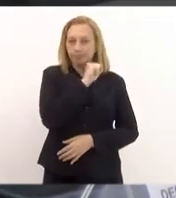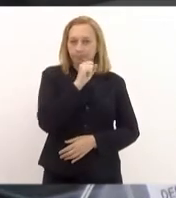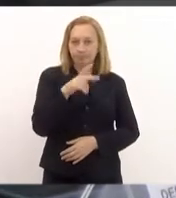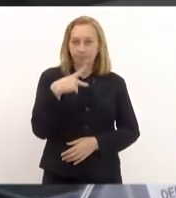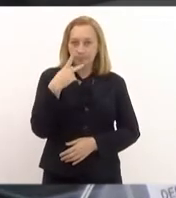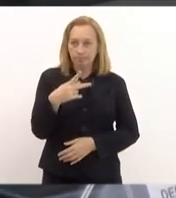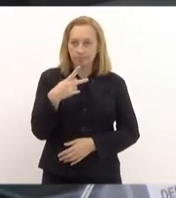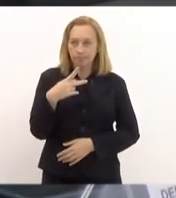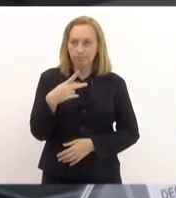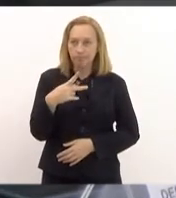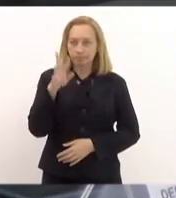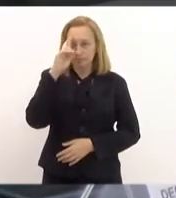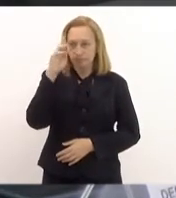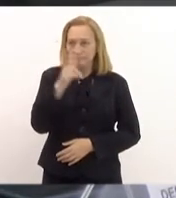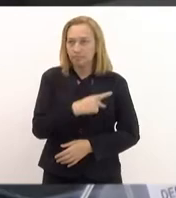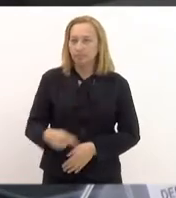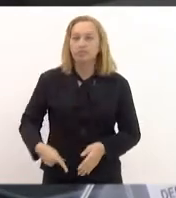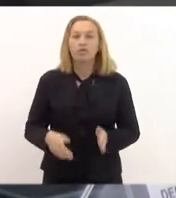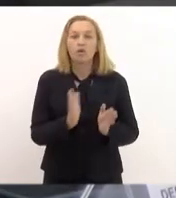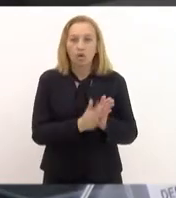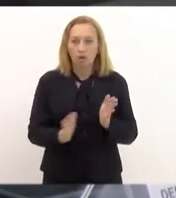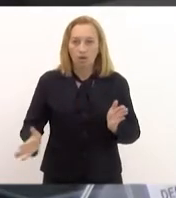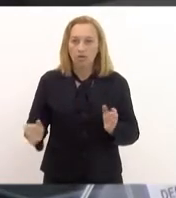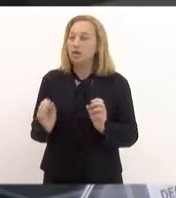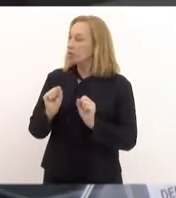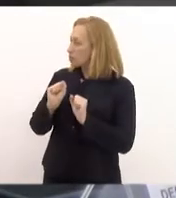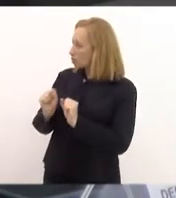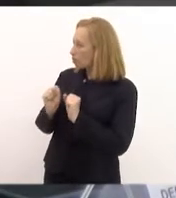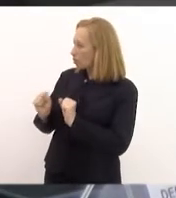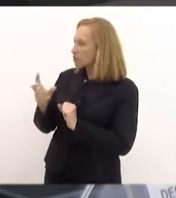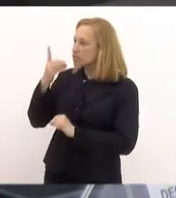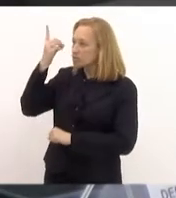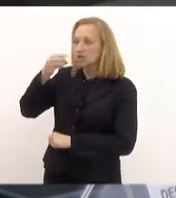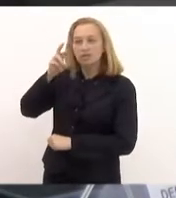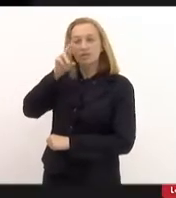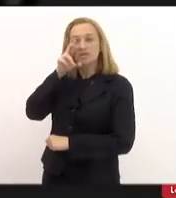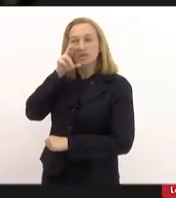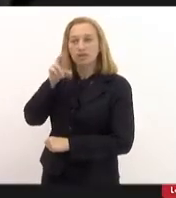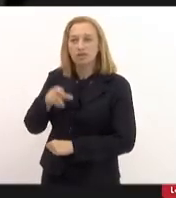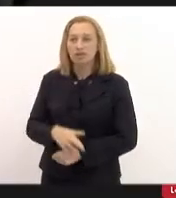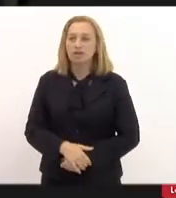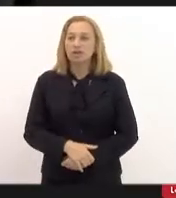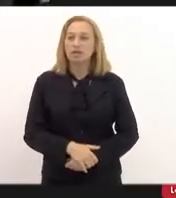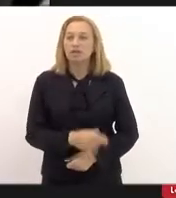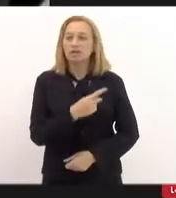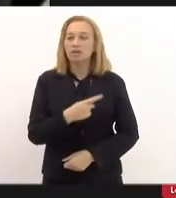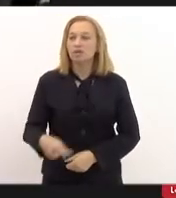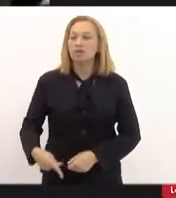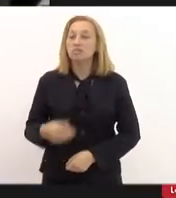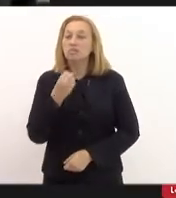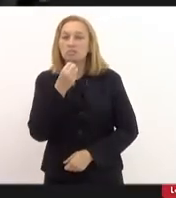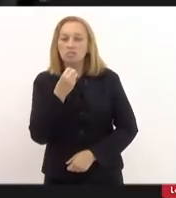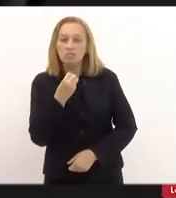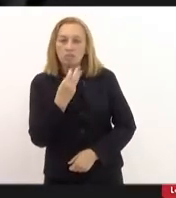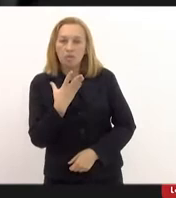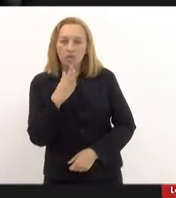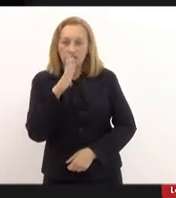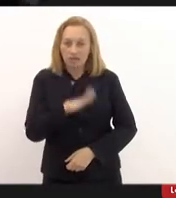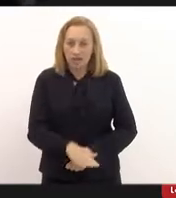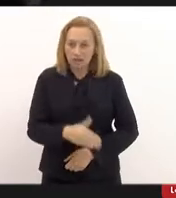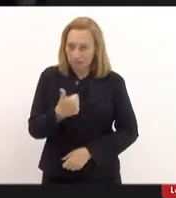rapidamente. Presidente, pode dar uma questão de ordem, por favor? Pois não, deputado Rosenberg. Presidente, primeiro, boa tarde aí,